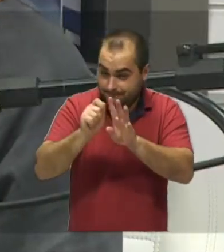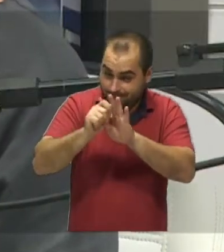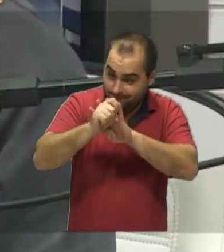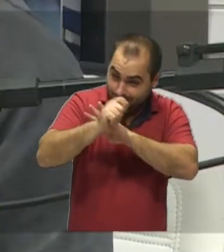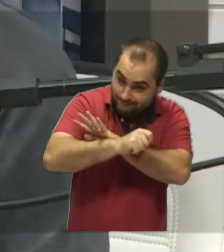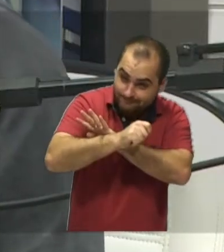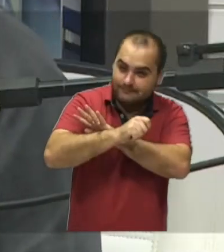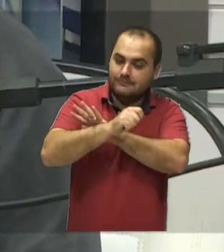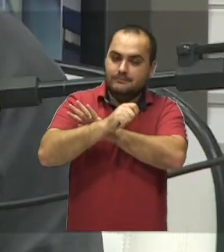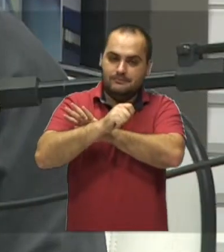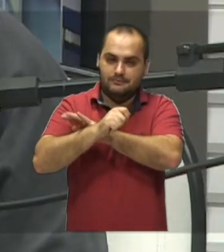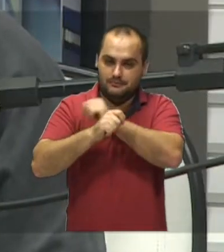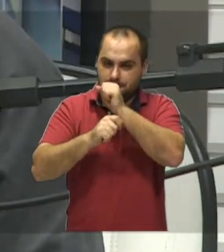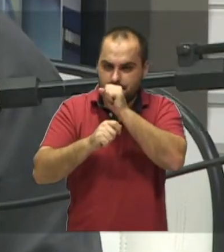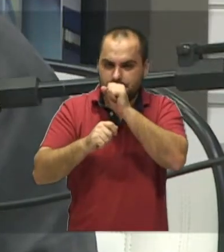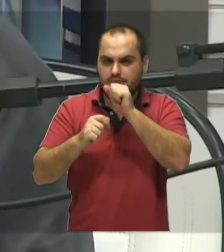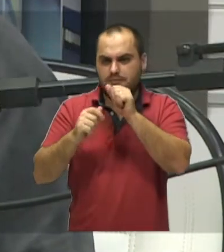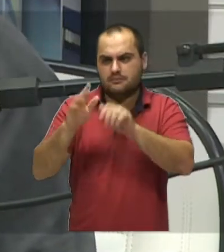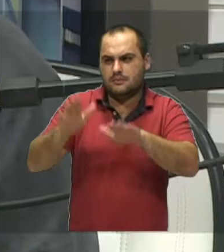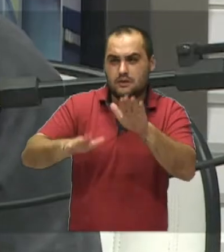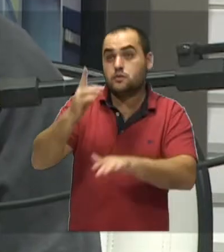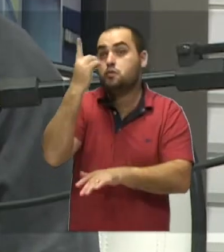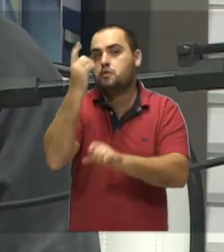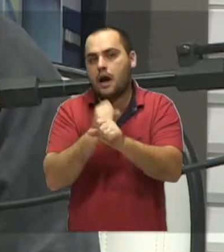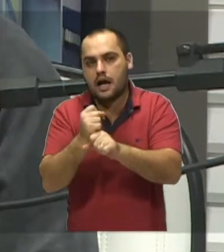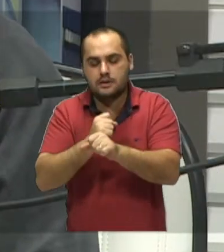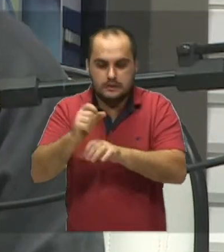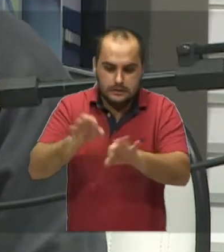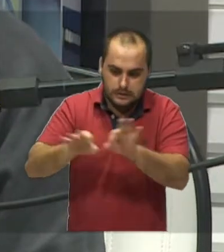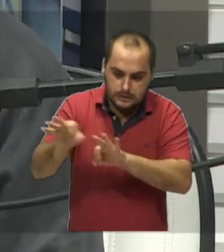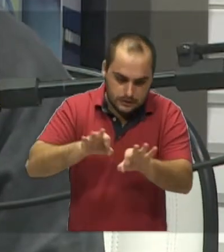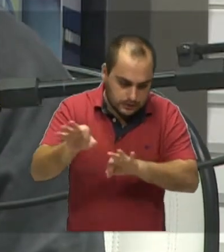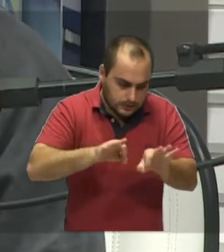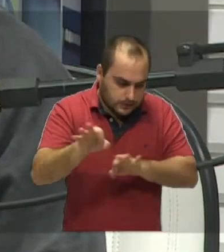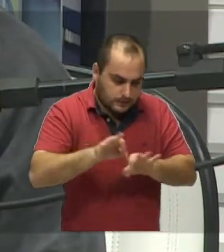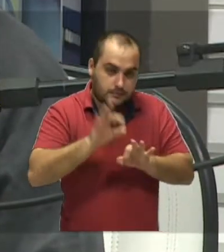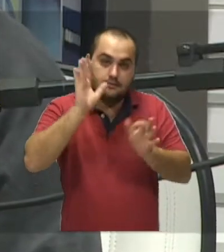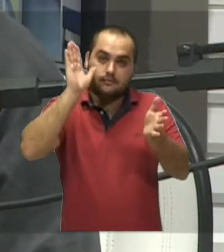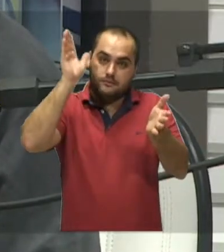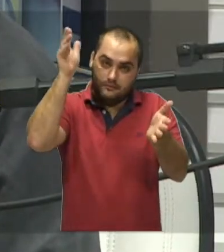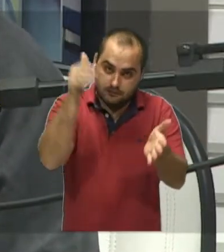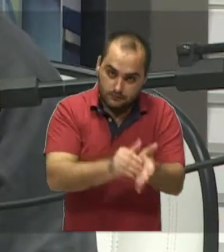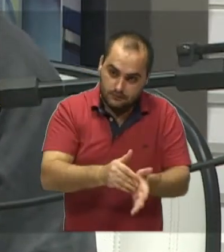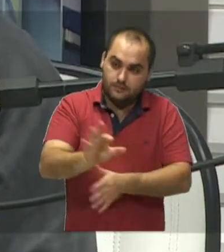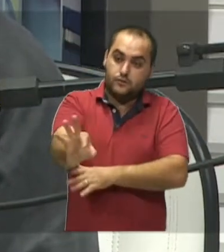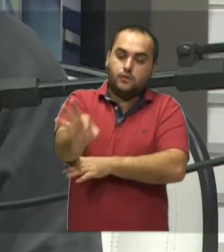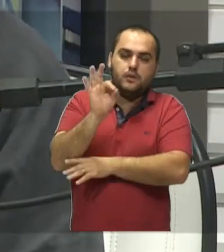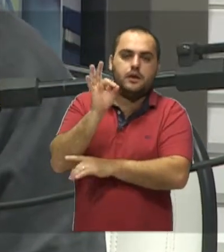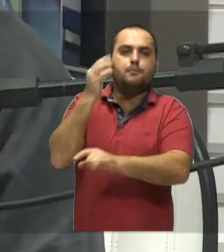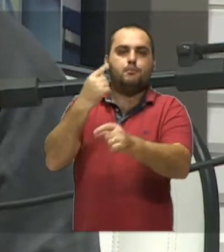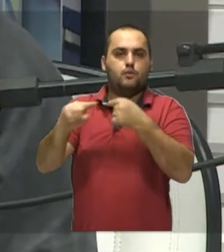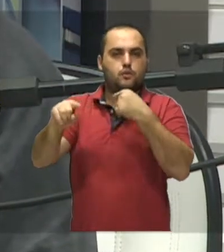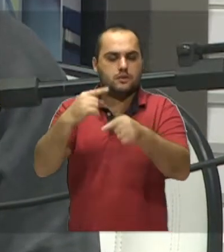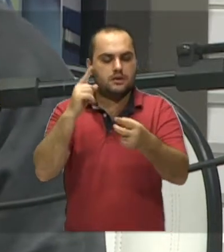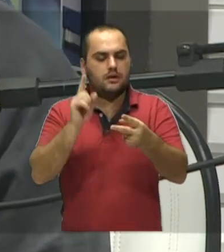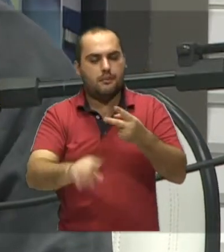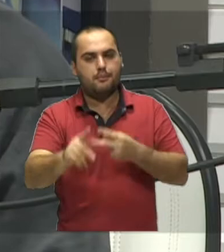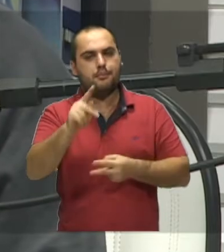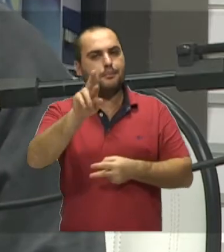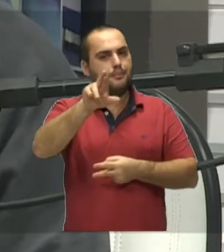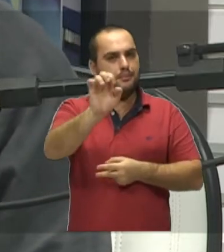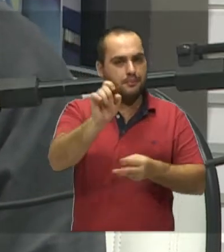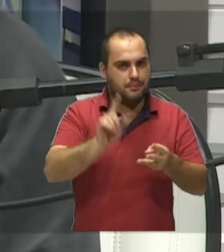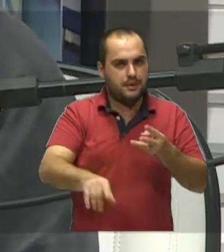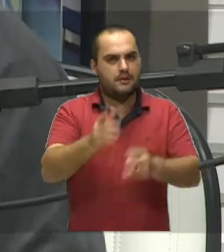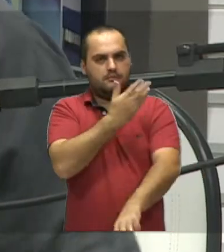preparação, na verdade, a gente demorou mais ou menos 1 ano preparando o disco. Até a escolha de repertório, pré-produção, ensaio,